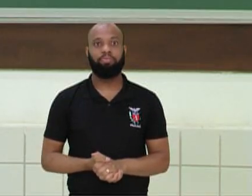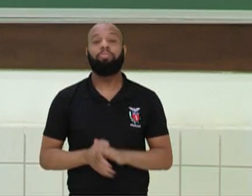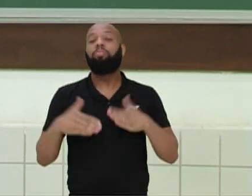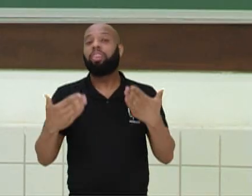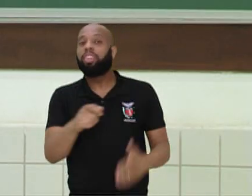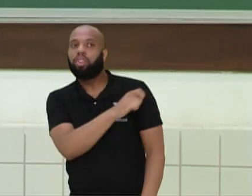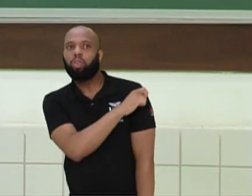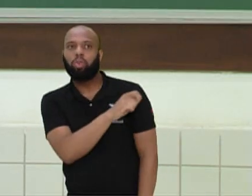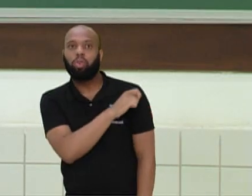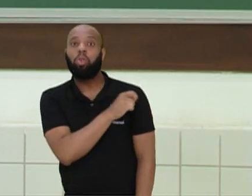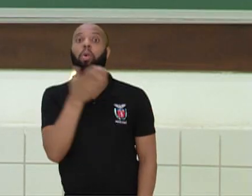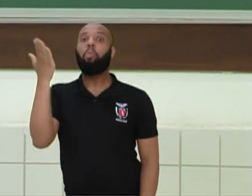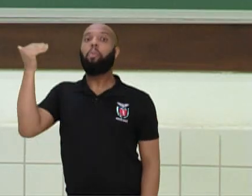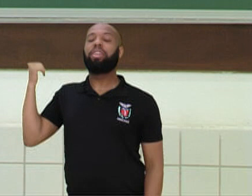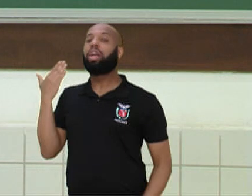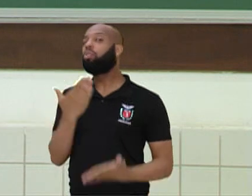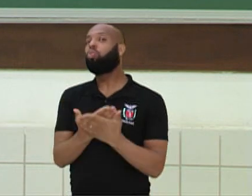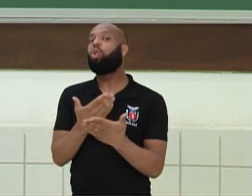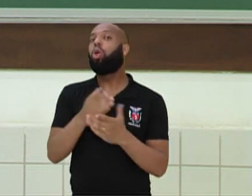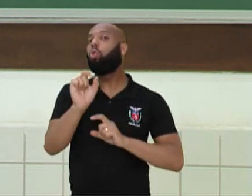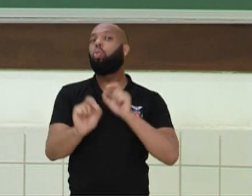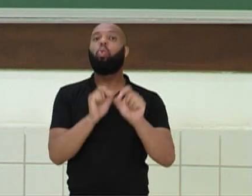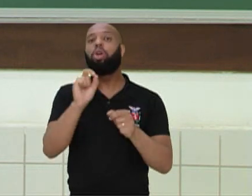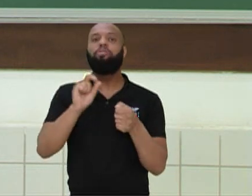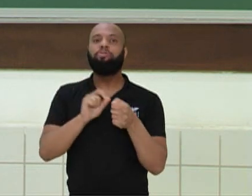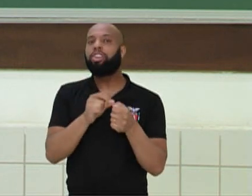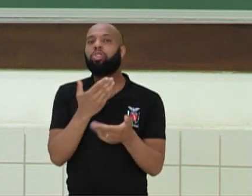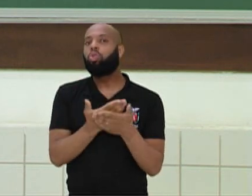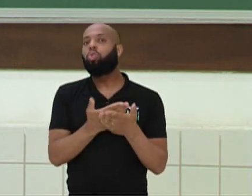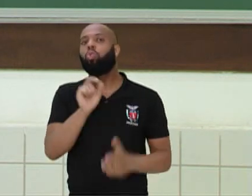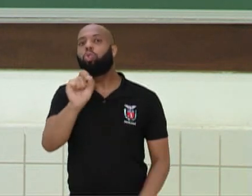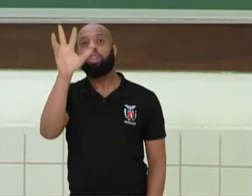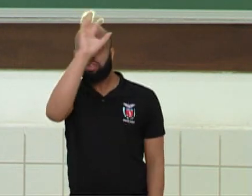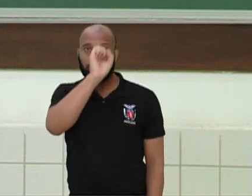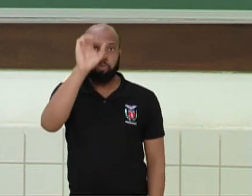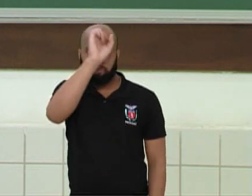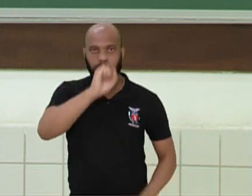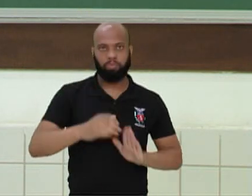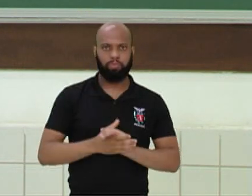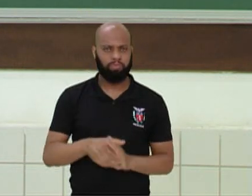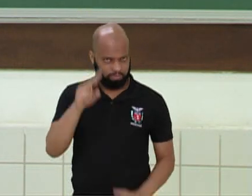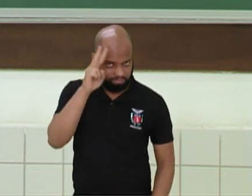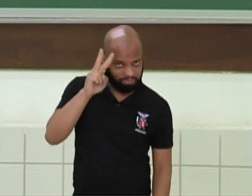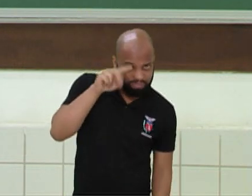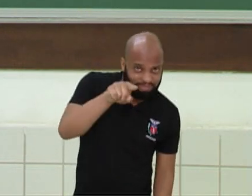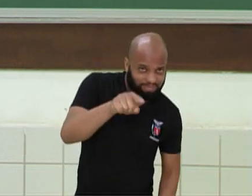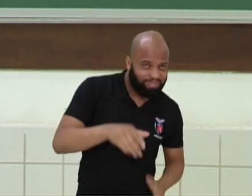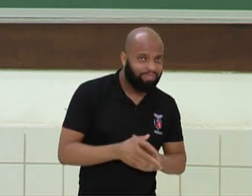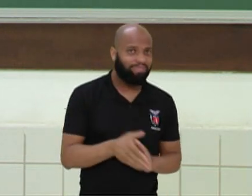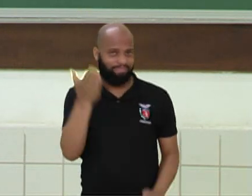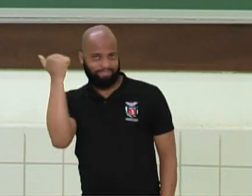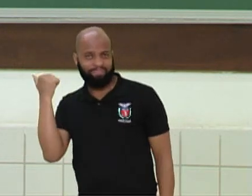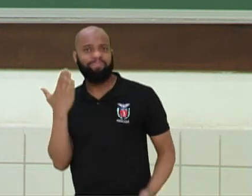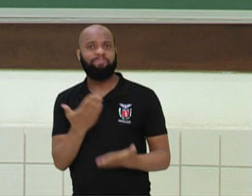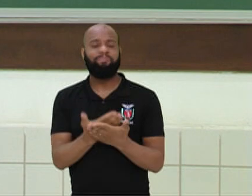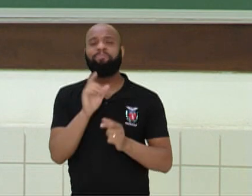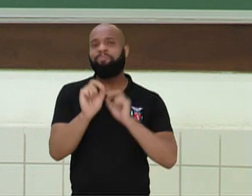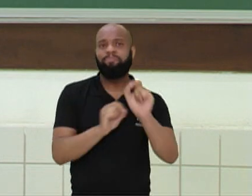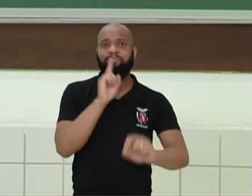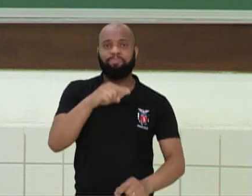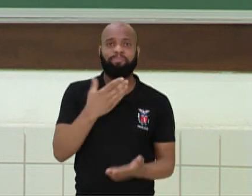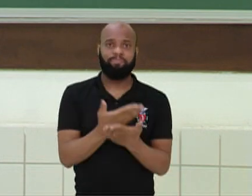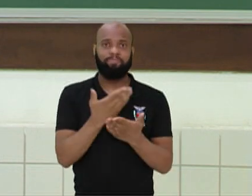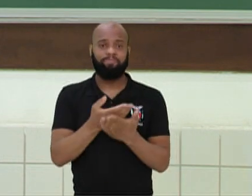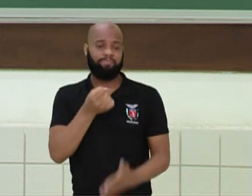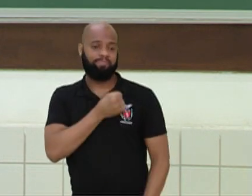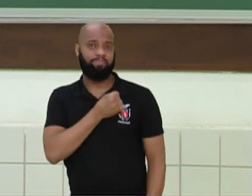Chicos, em la clase passada, que aprendemos? ¿De acuerdo? La clase passada foi a classe de